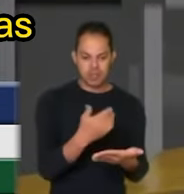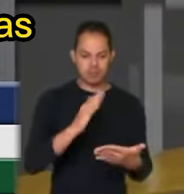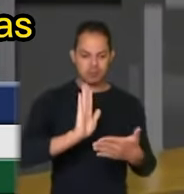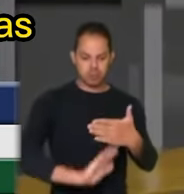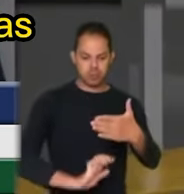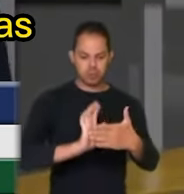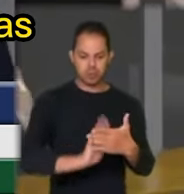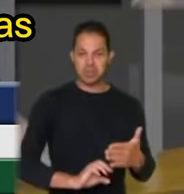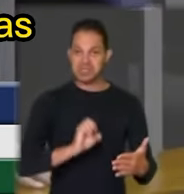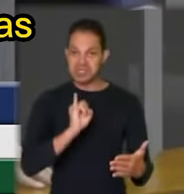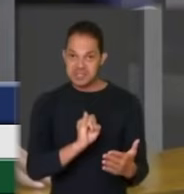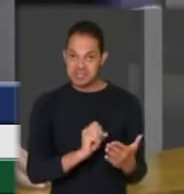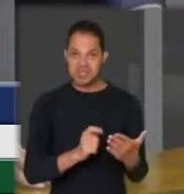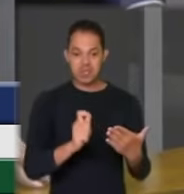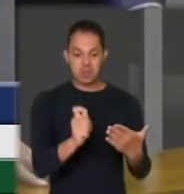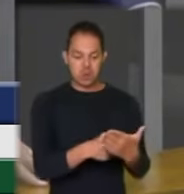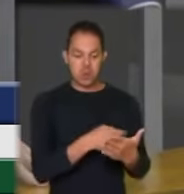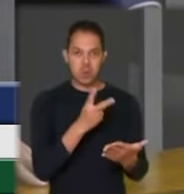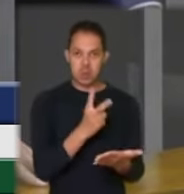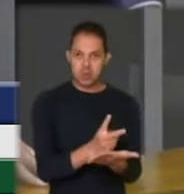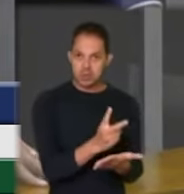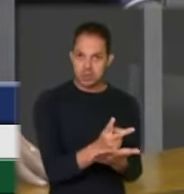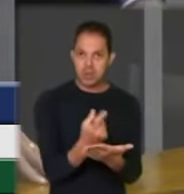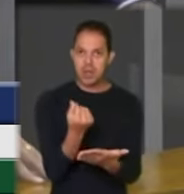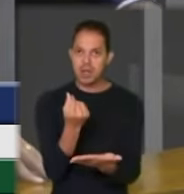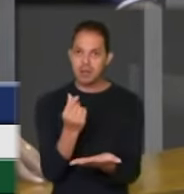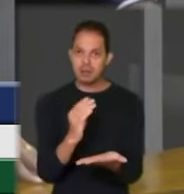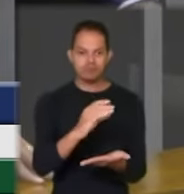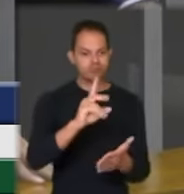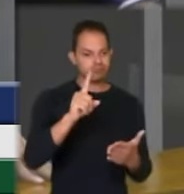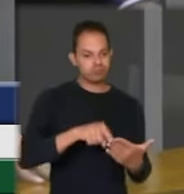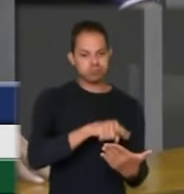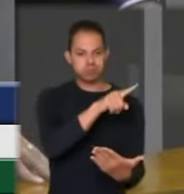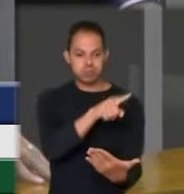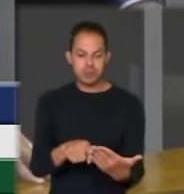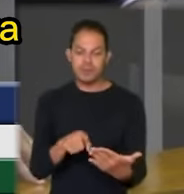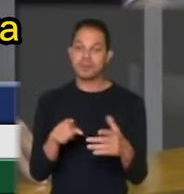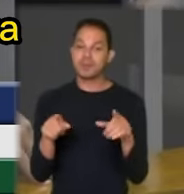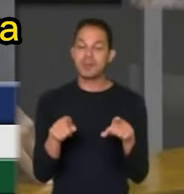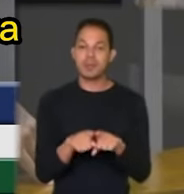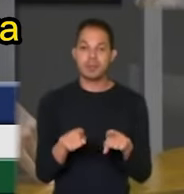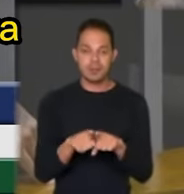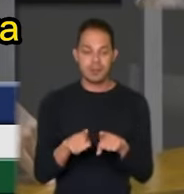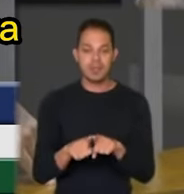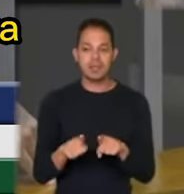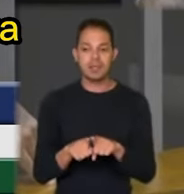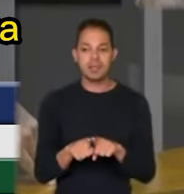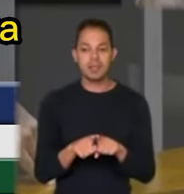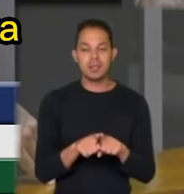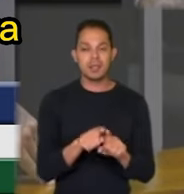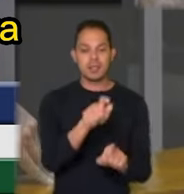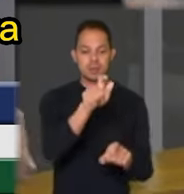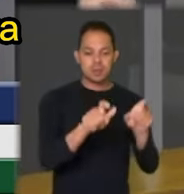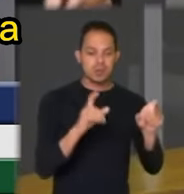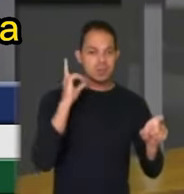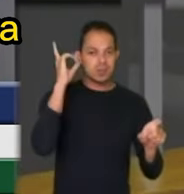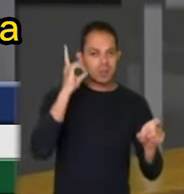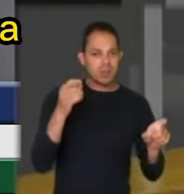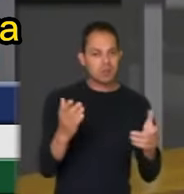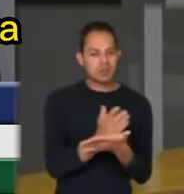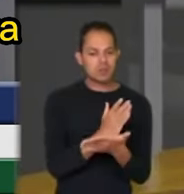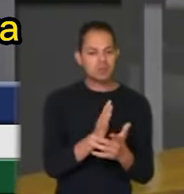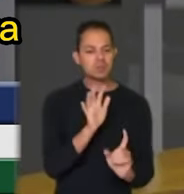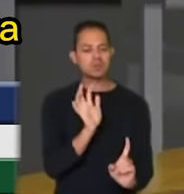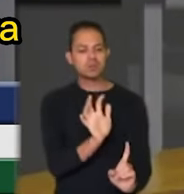receberão as emendas parlamentares. E mais, eles ainda estão sendo pressionados sob a oferta